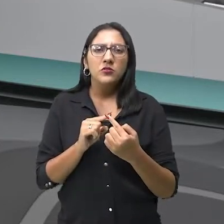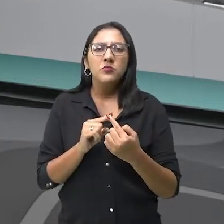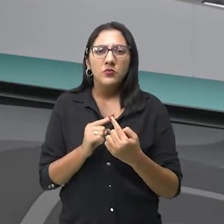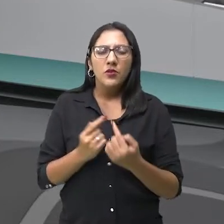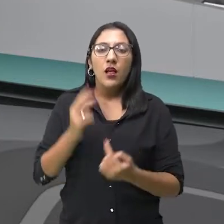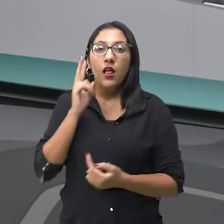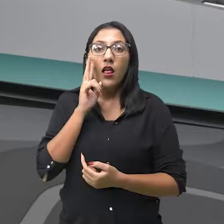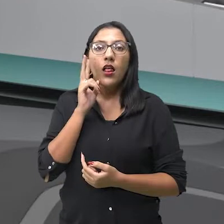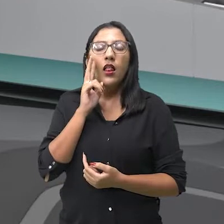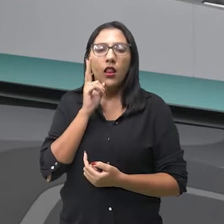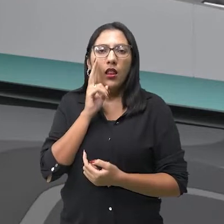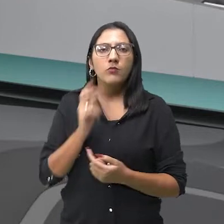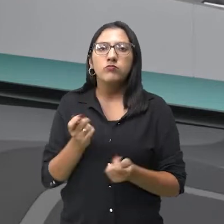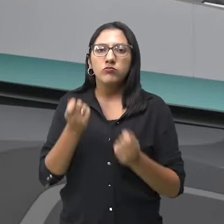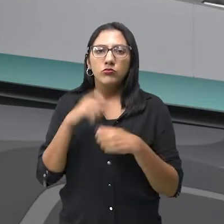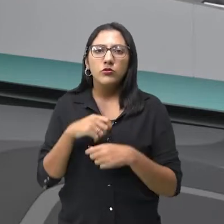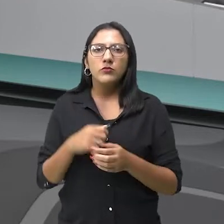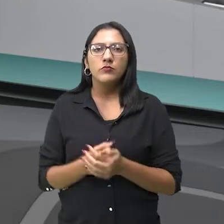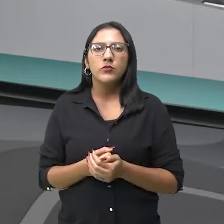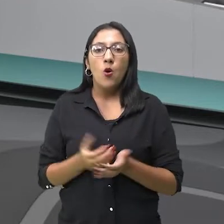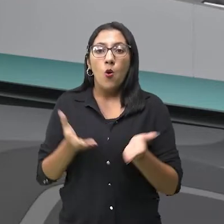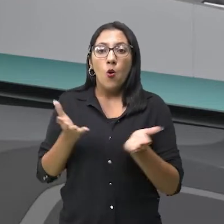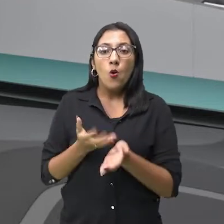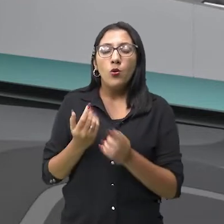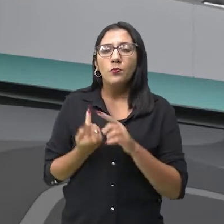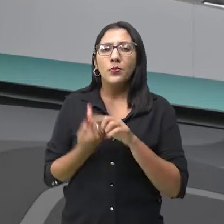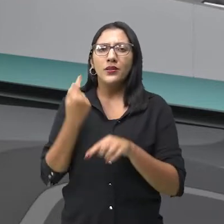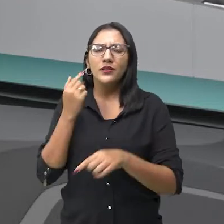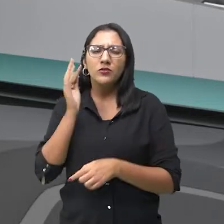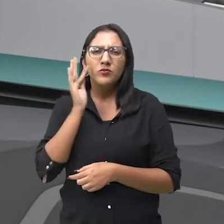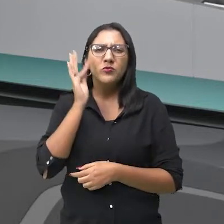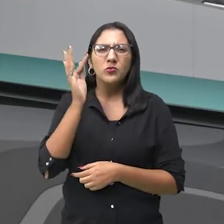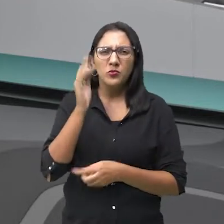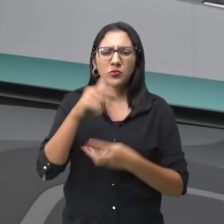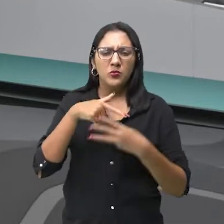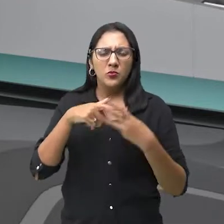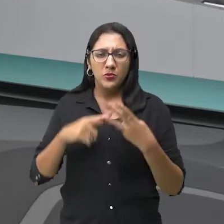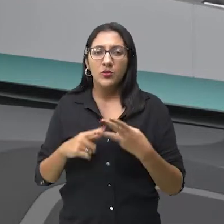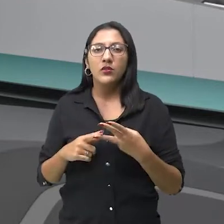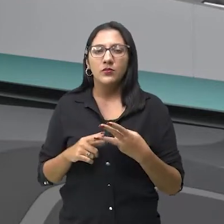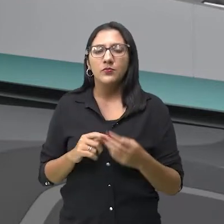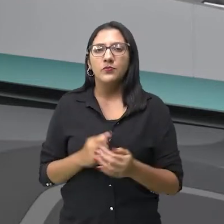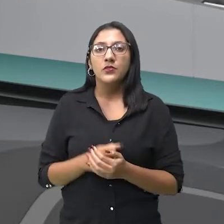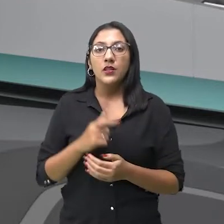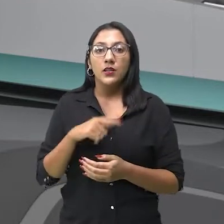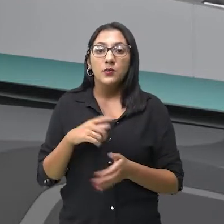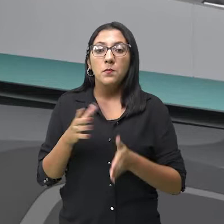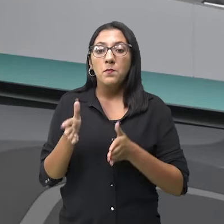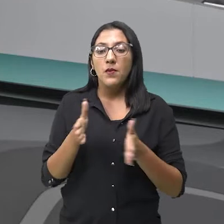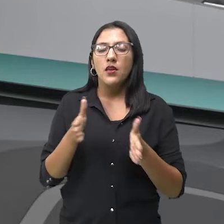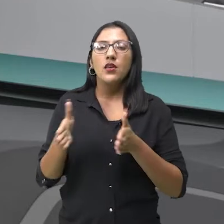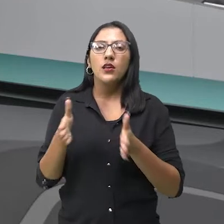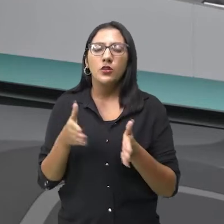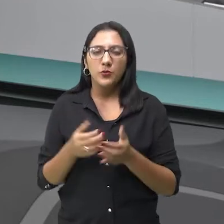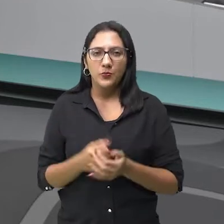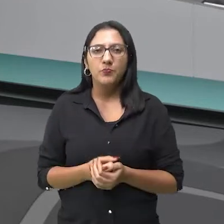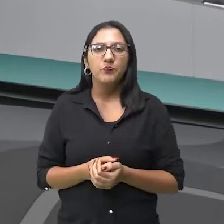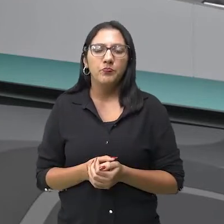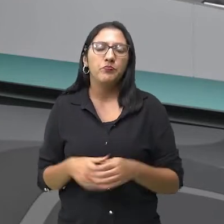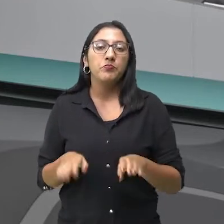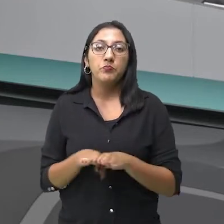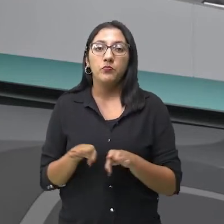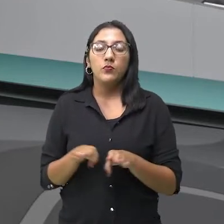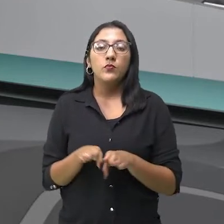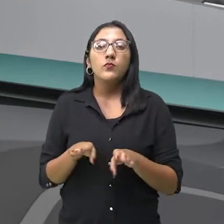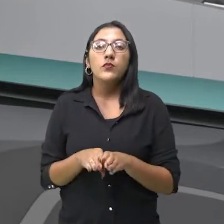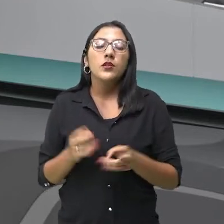Para além de indicar presente, passado e futuro, a temporalidade de quando as coisas aconteceram, existe também